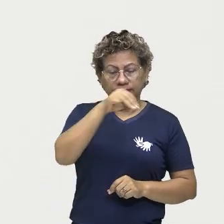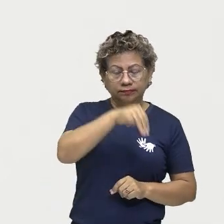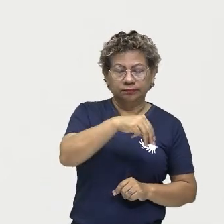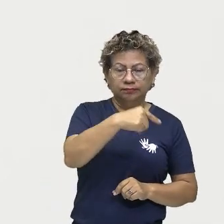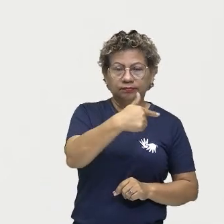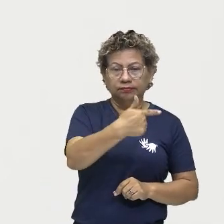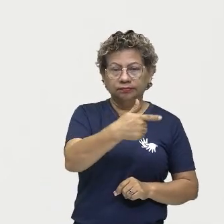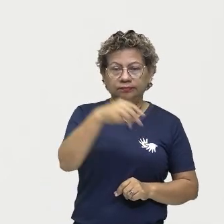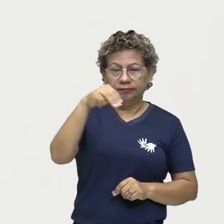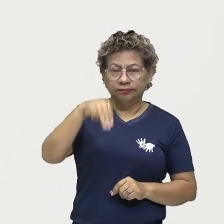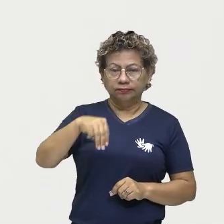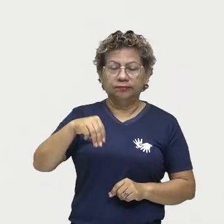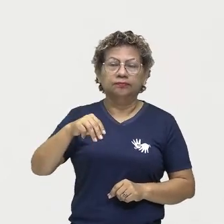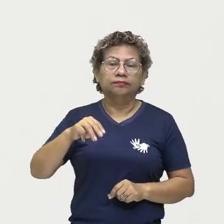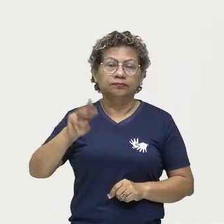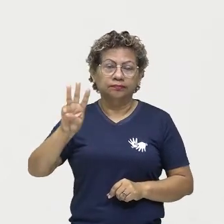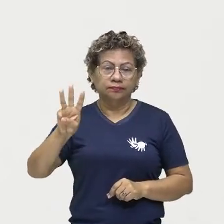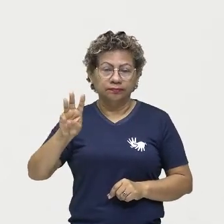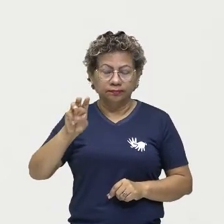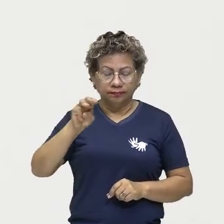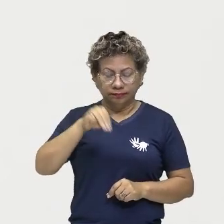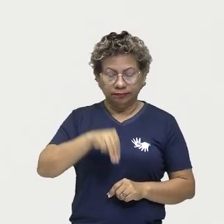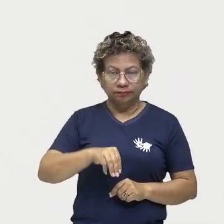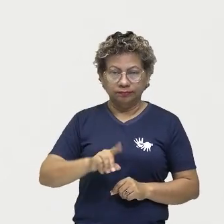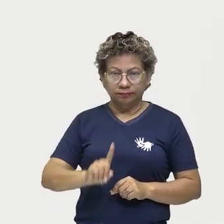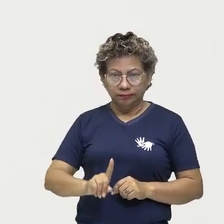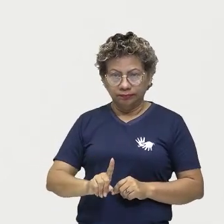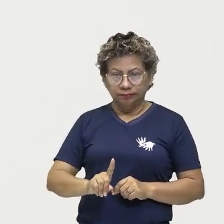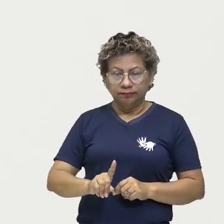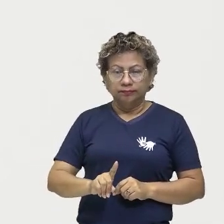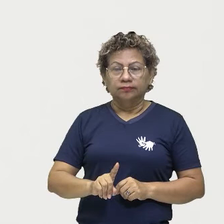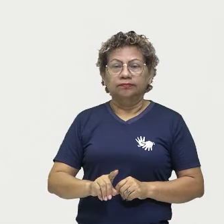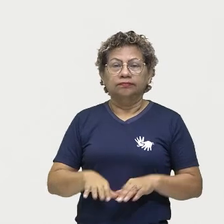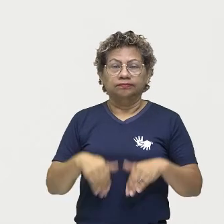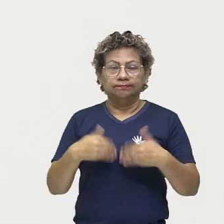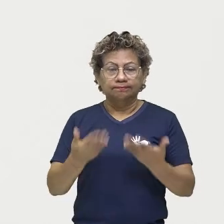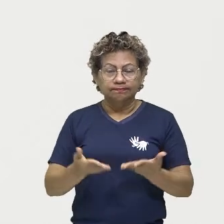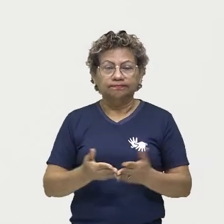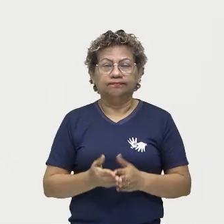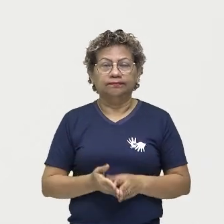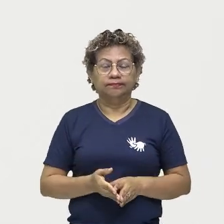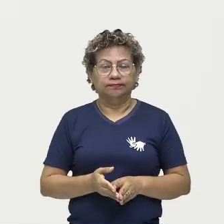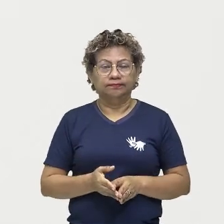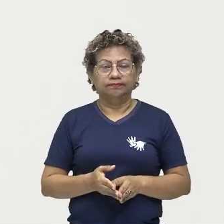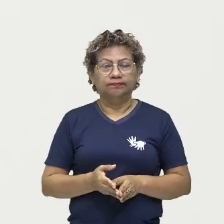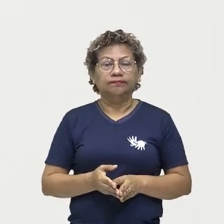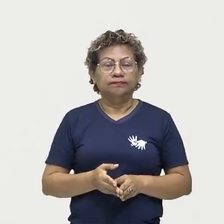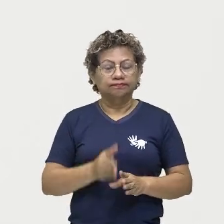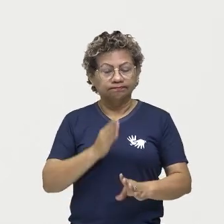formam os lados do triângulo. Então, quando nós determinamos essas perpendiculares aqui,